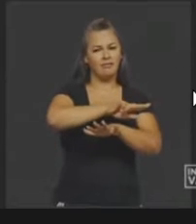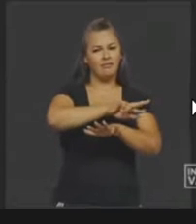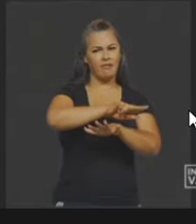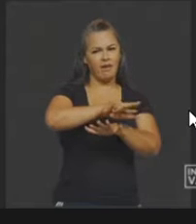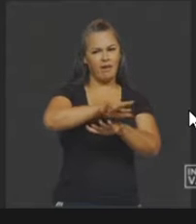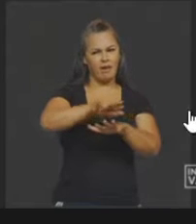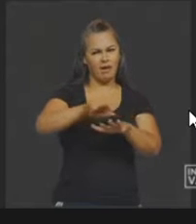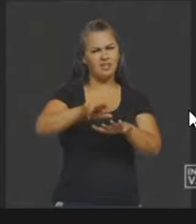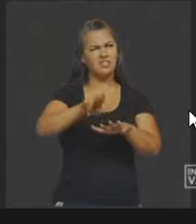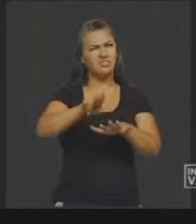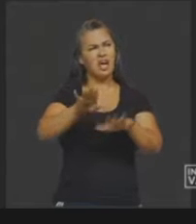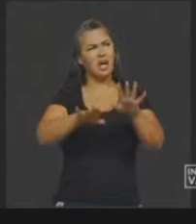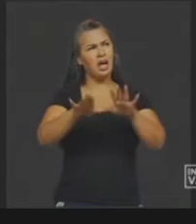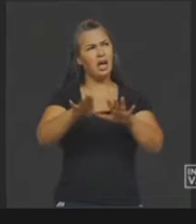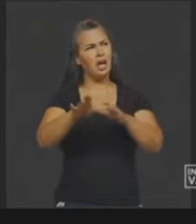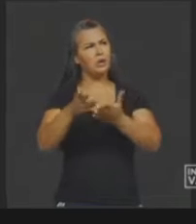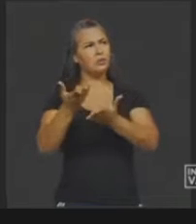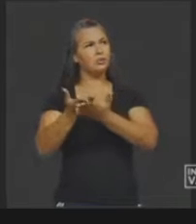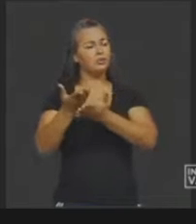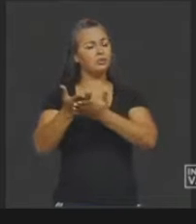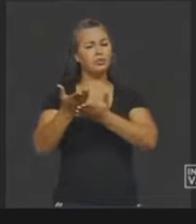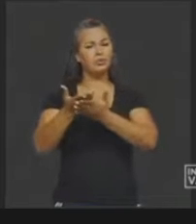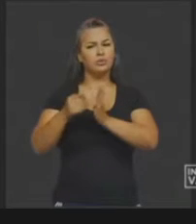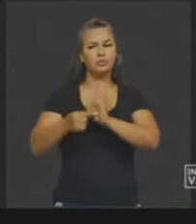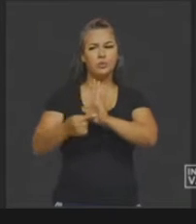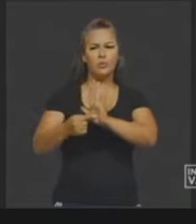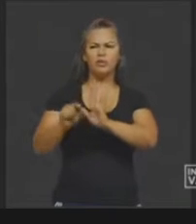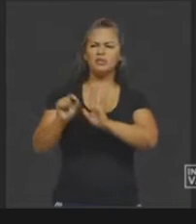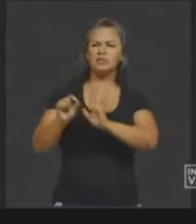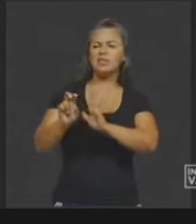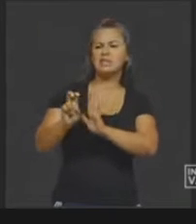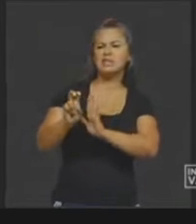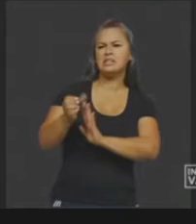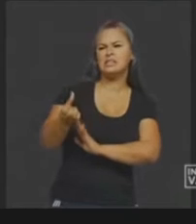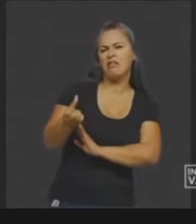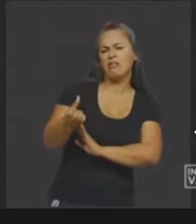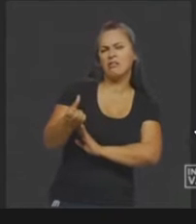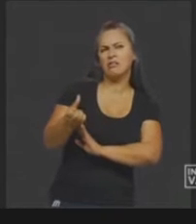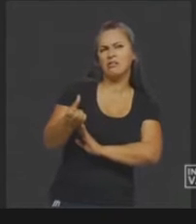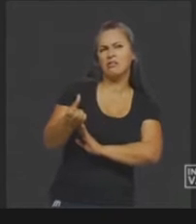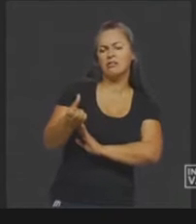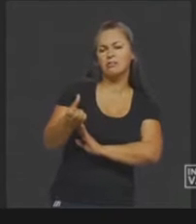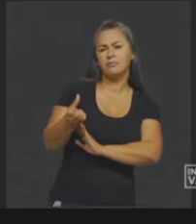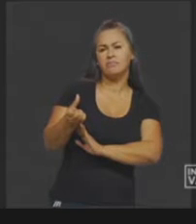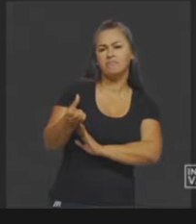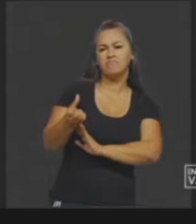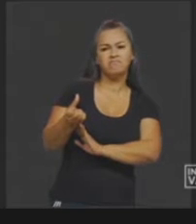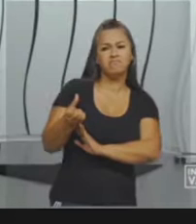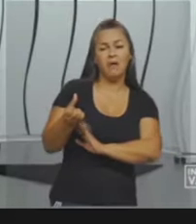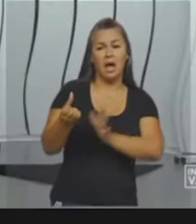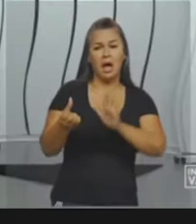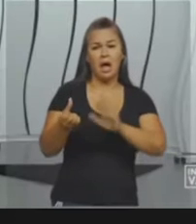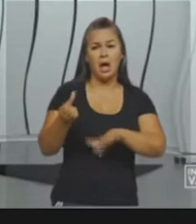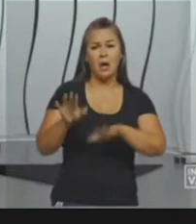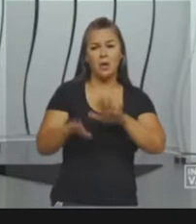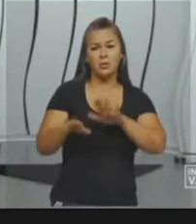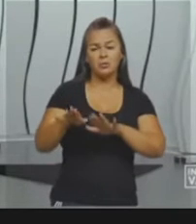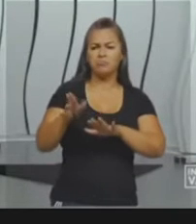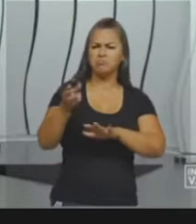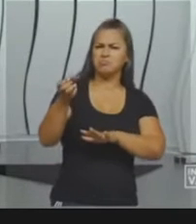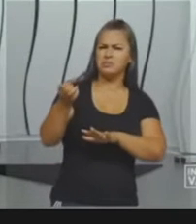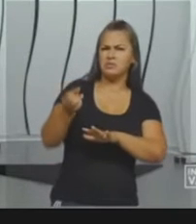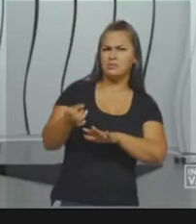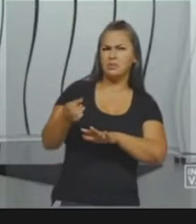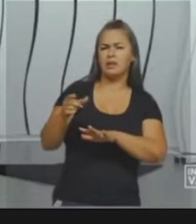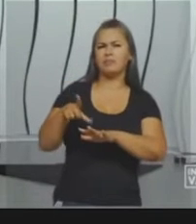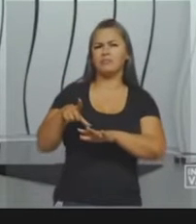em 6 reinos. Hoje em dia nós temos ainda classificações acima de reinos, que falam dos famosos domínios,